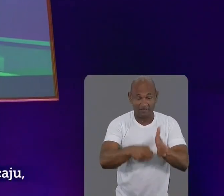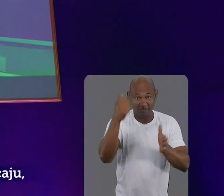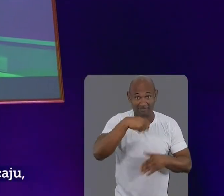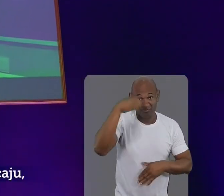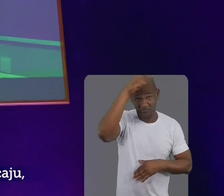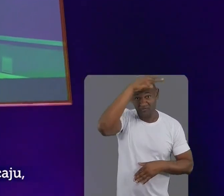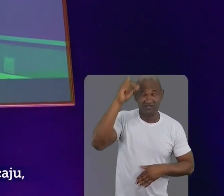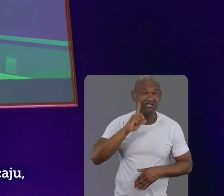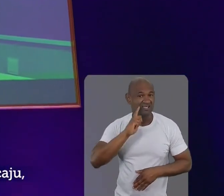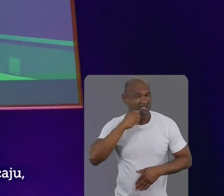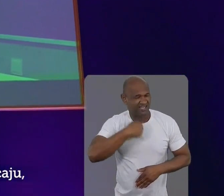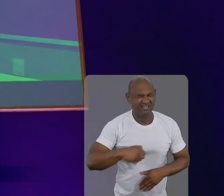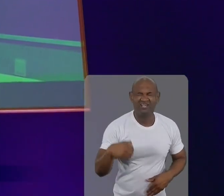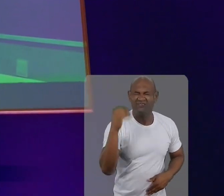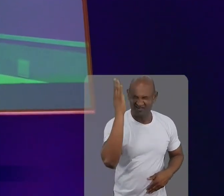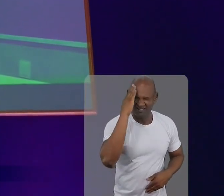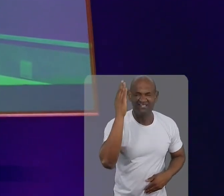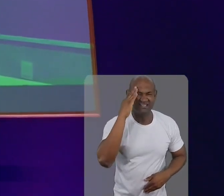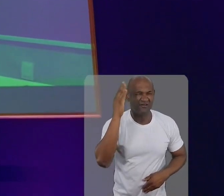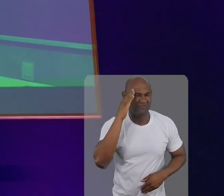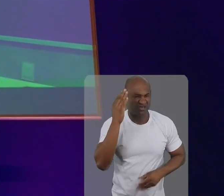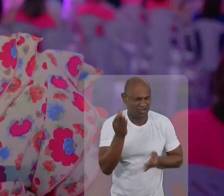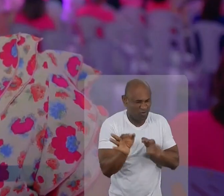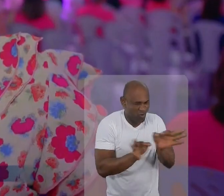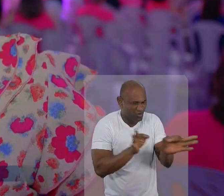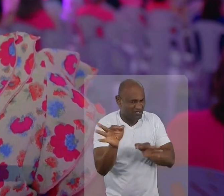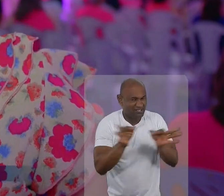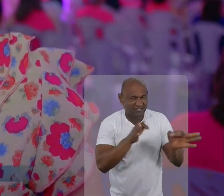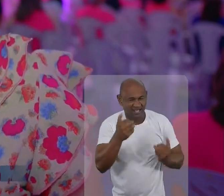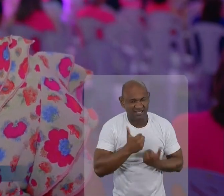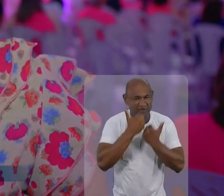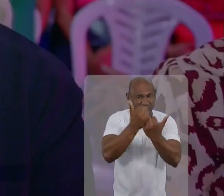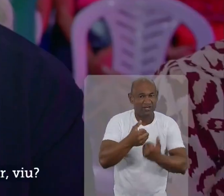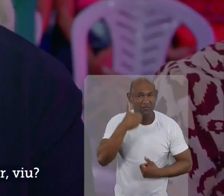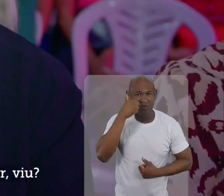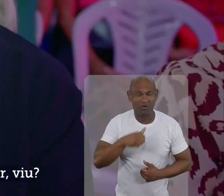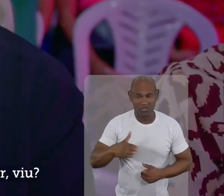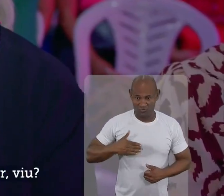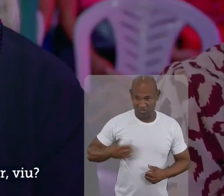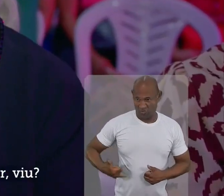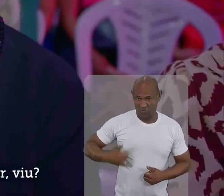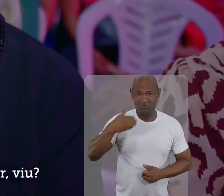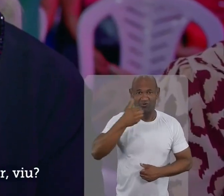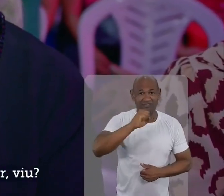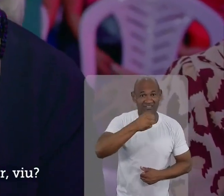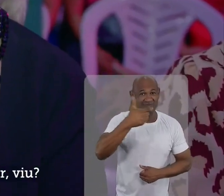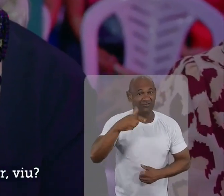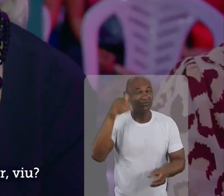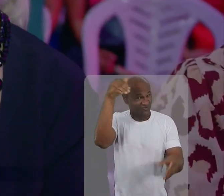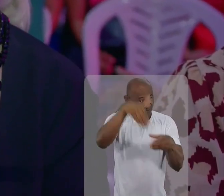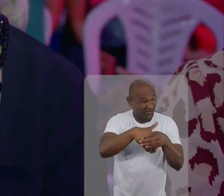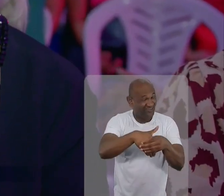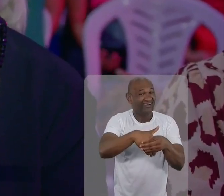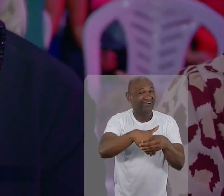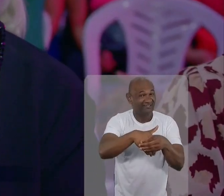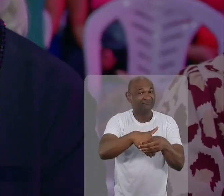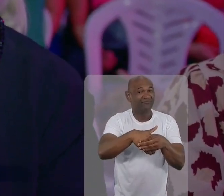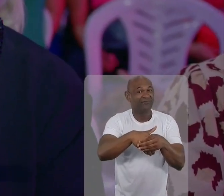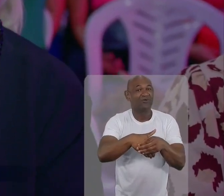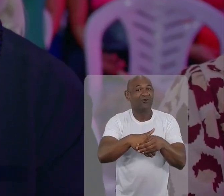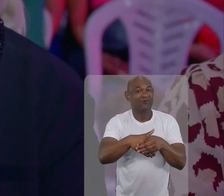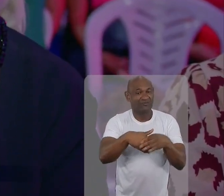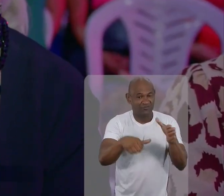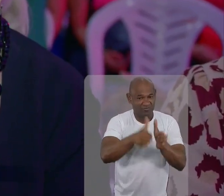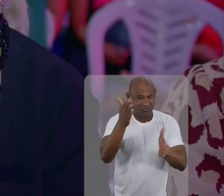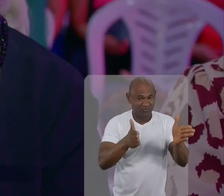sendo a primeira prefeita de Aracaju, ela vai saber assistir melhor as mulheres. E olha, eu tenho 82 anos e vou votar, viu? Já